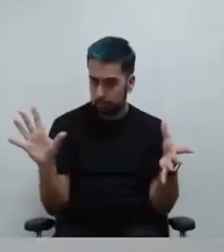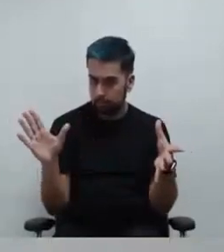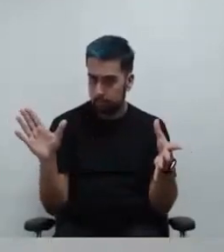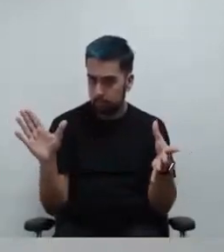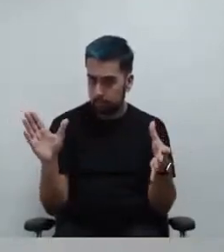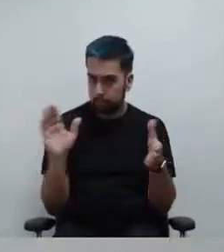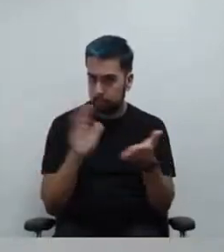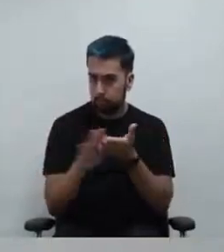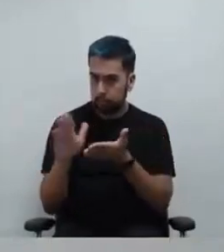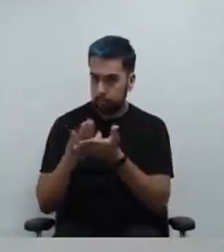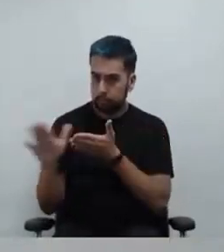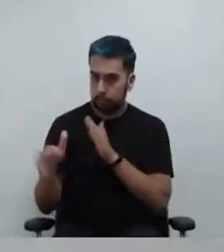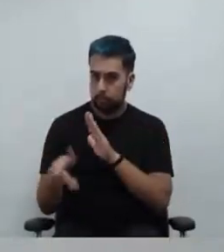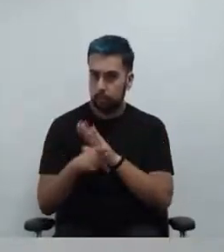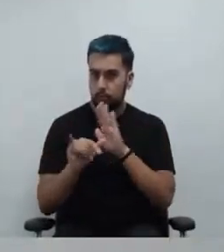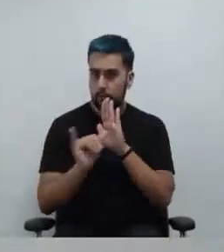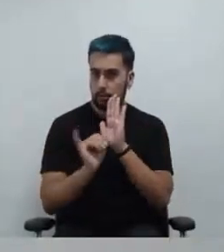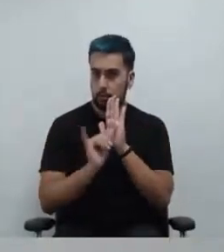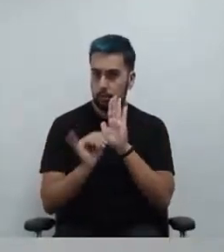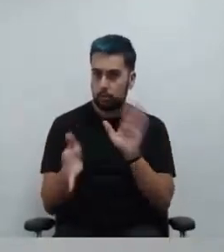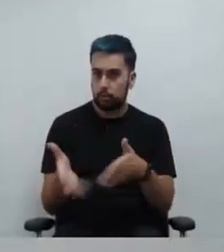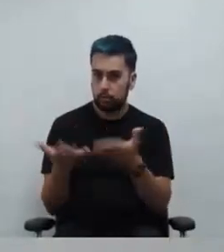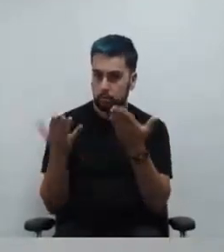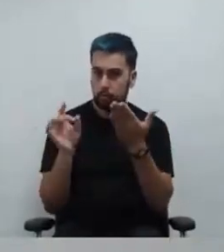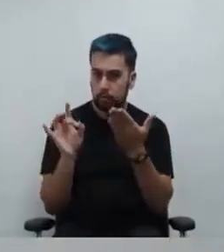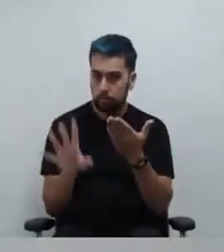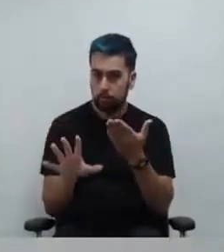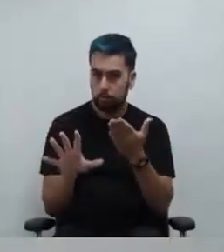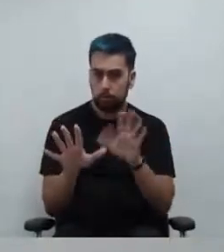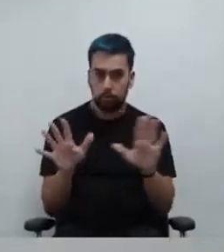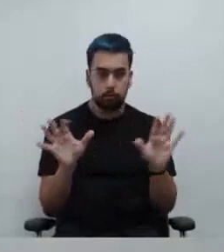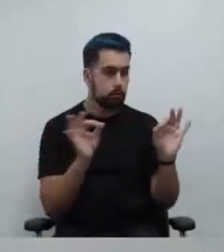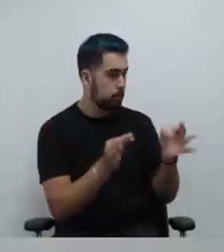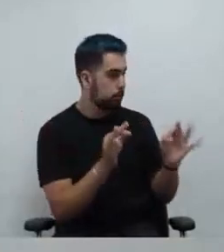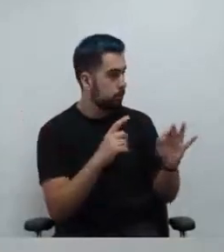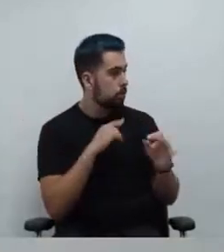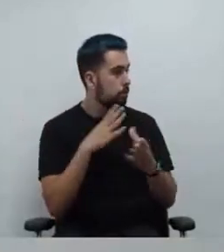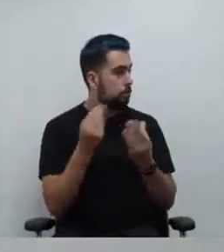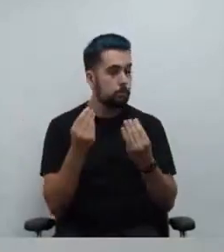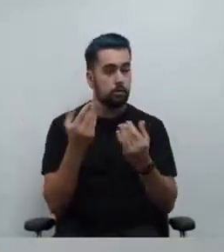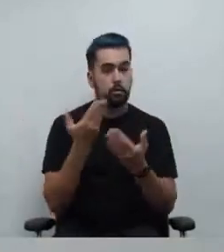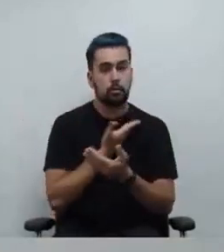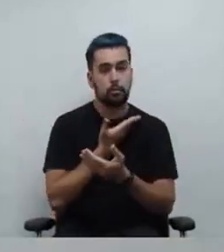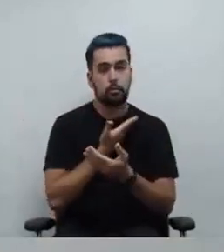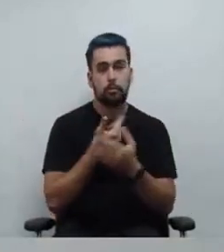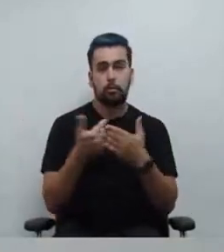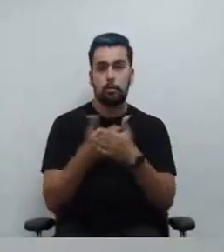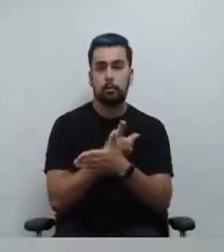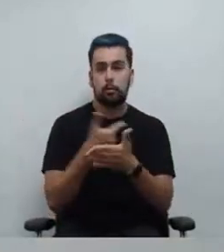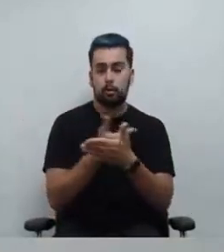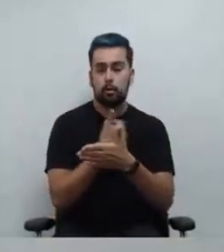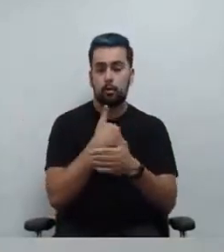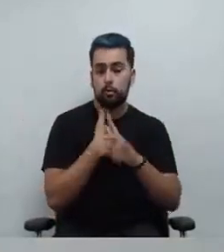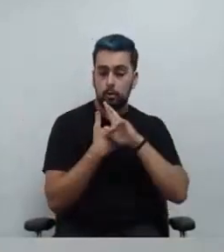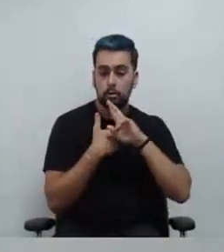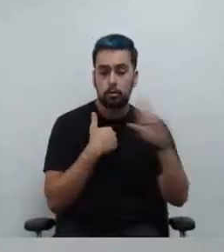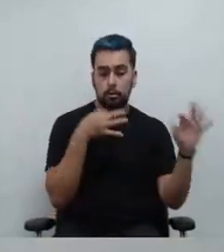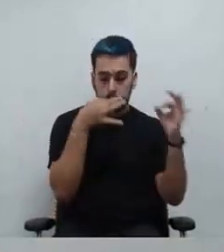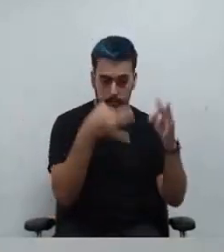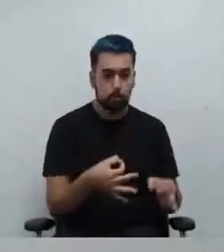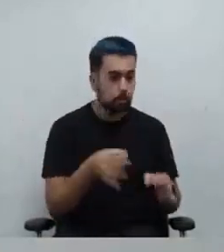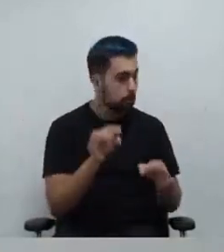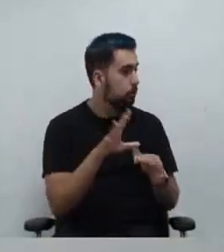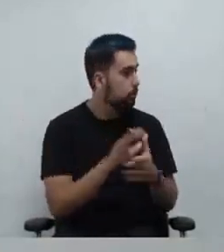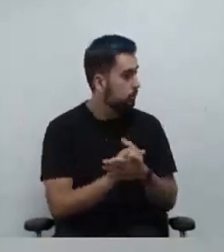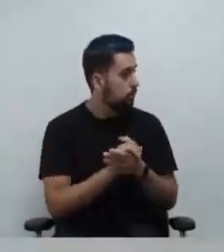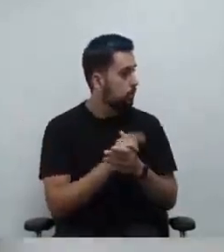a publicação dos editais de promoção. Somente porque tem muitos colegas que me perguntam, eu preciso dar a resposta correta. Obrigado. Eu ia